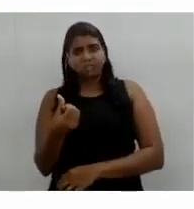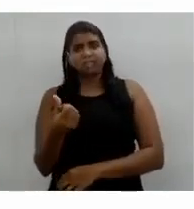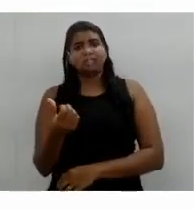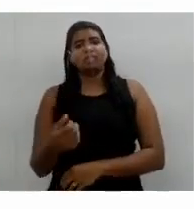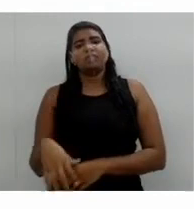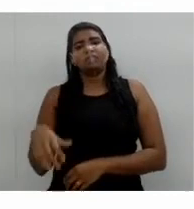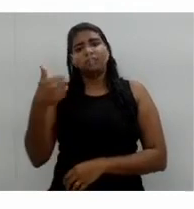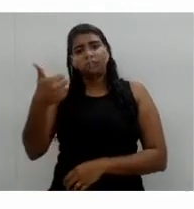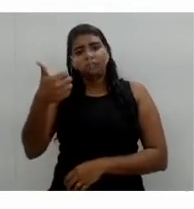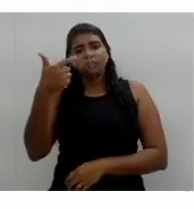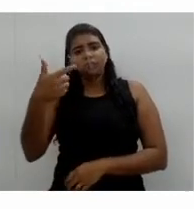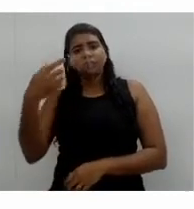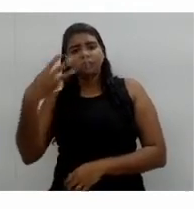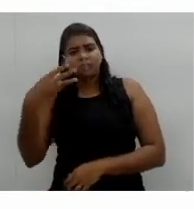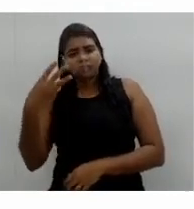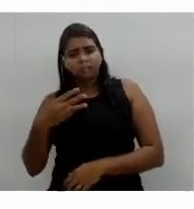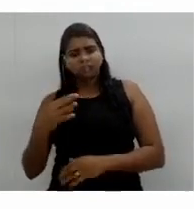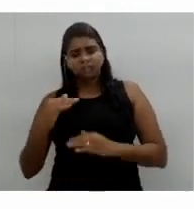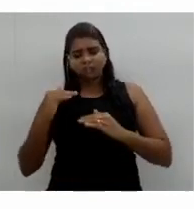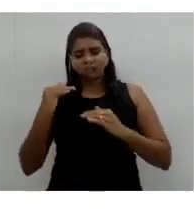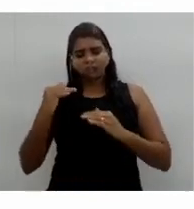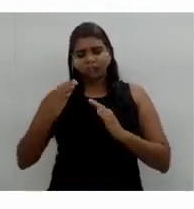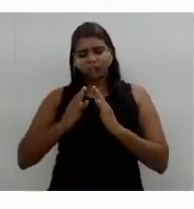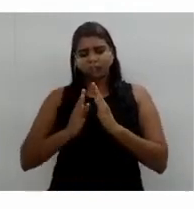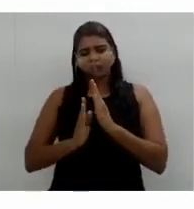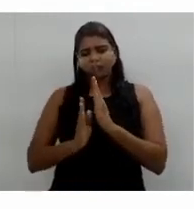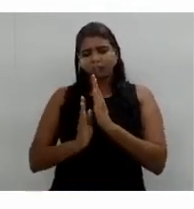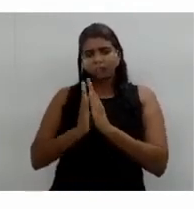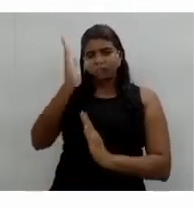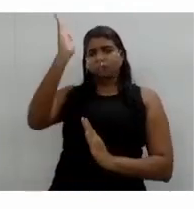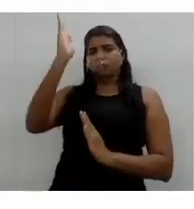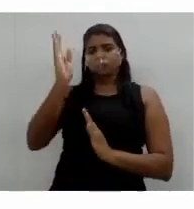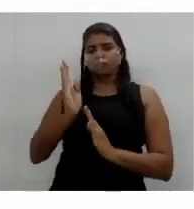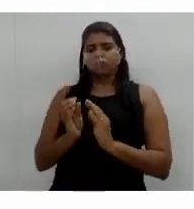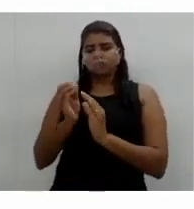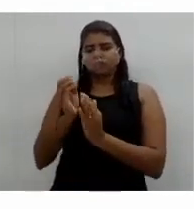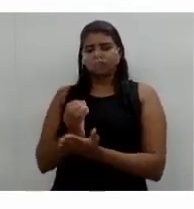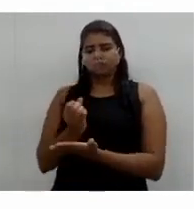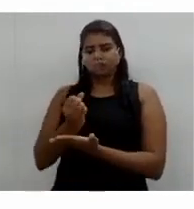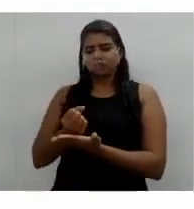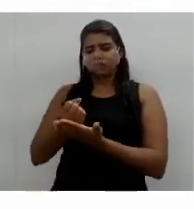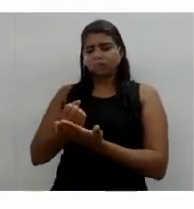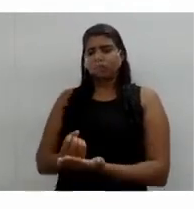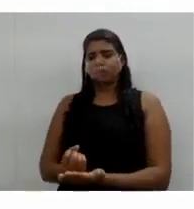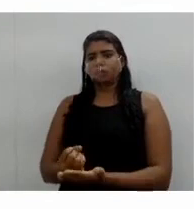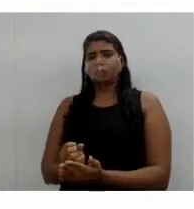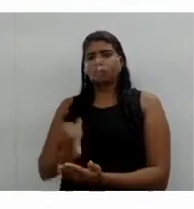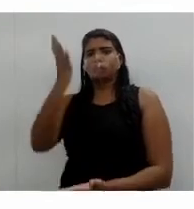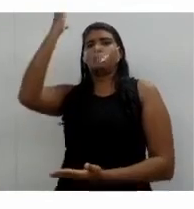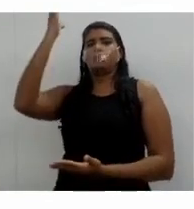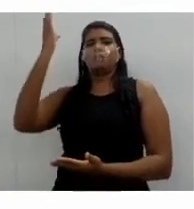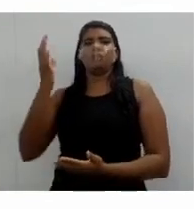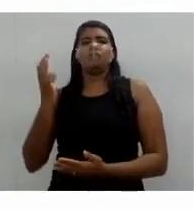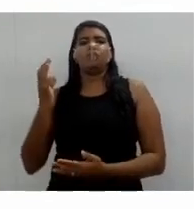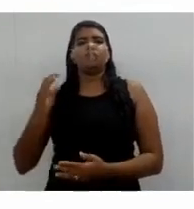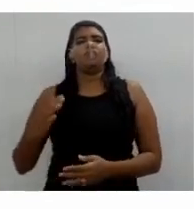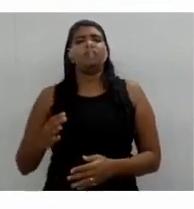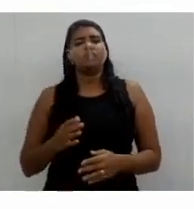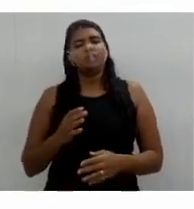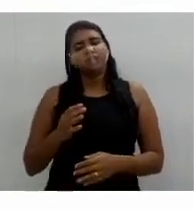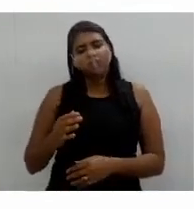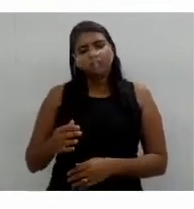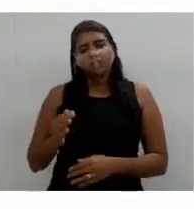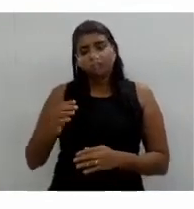2 e 3 são partes que servem para impulsionar o foguete, para lançar o foguete. Então, à medida que o foguete